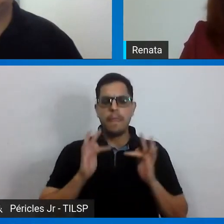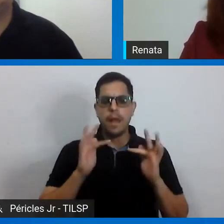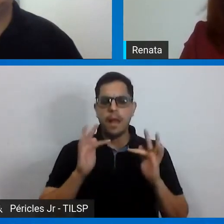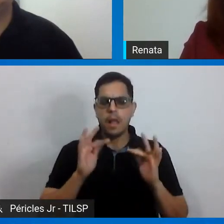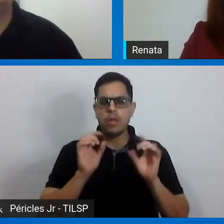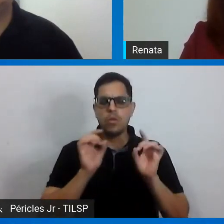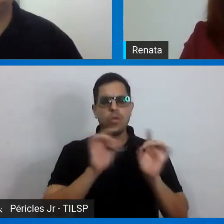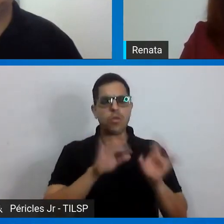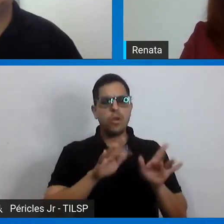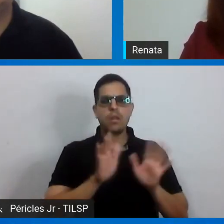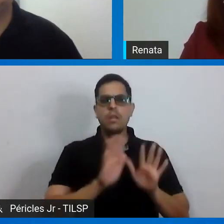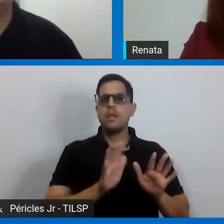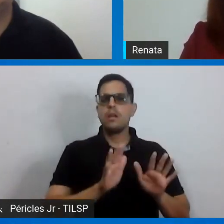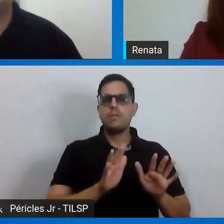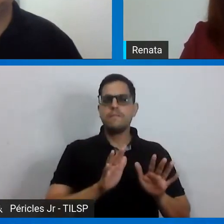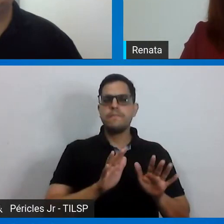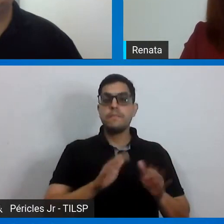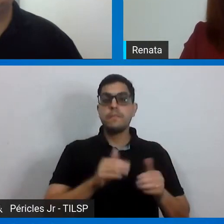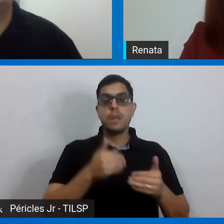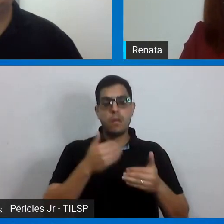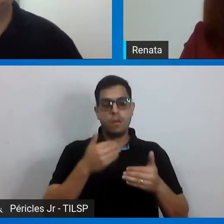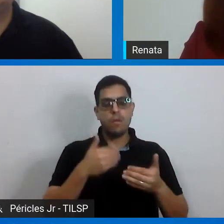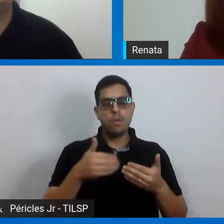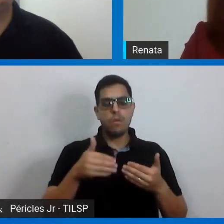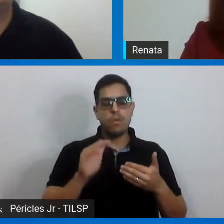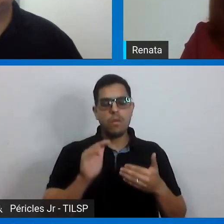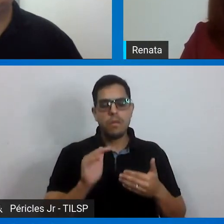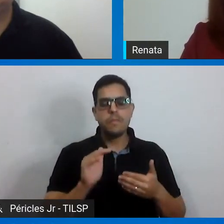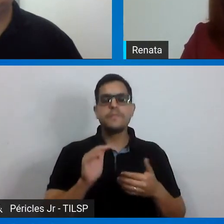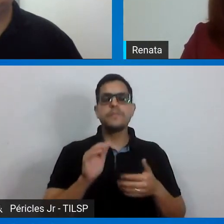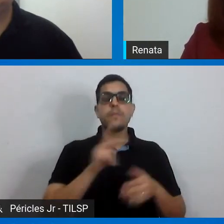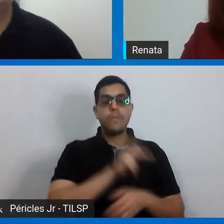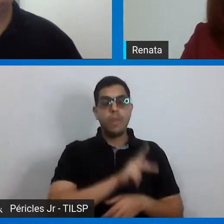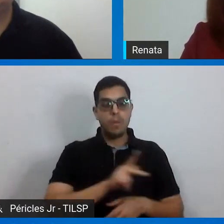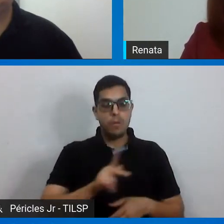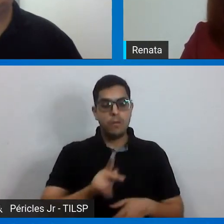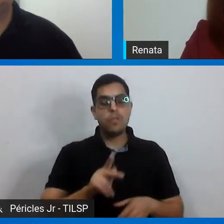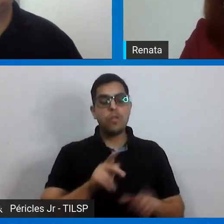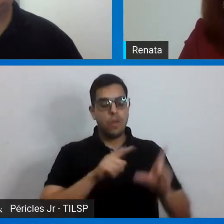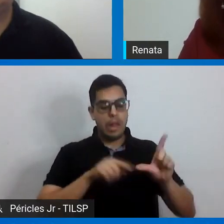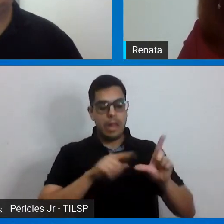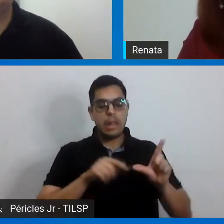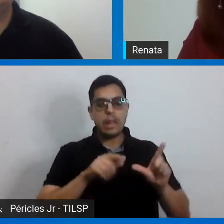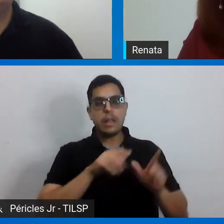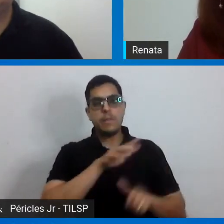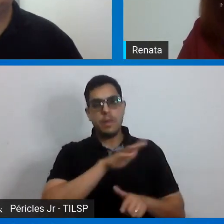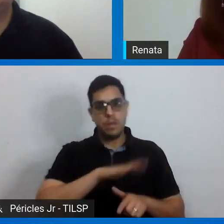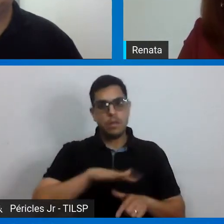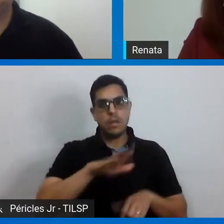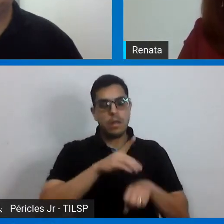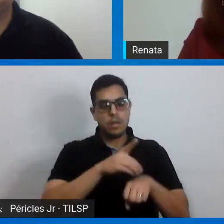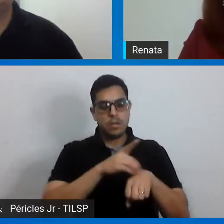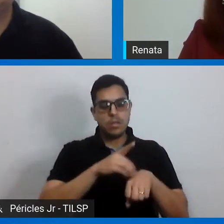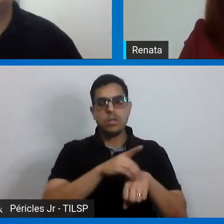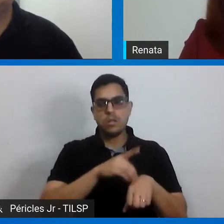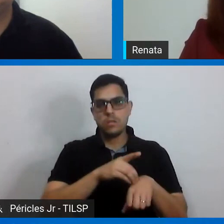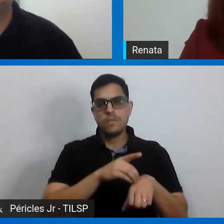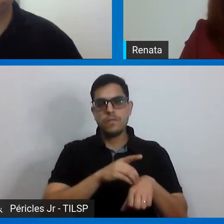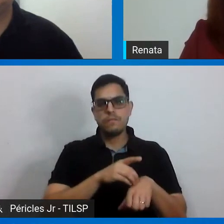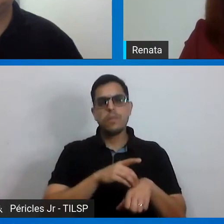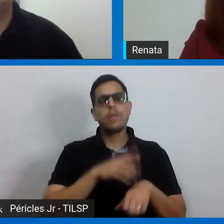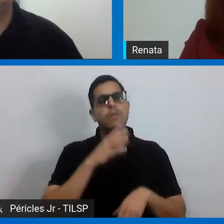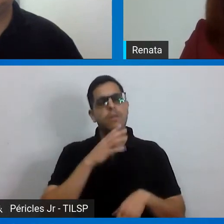na questão do letramento digital ele deve conhecer as tecnologias digitais provavelmente não todas